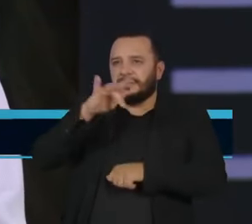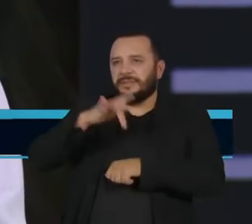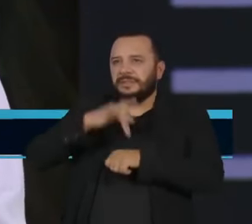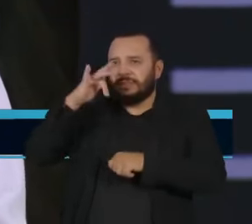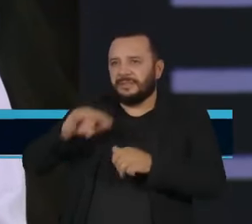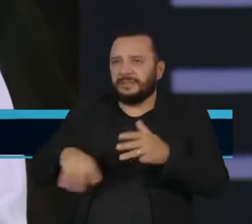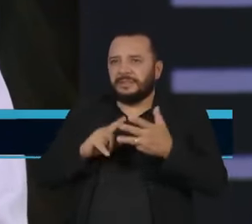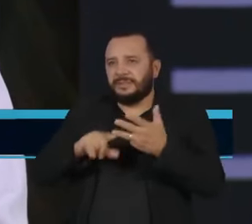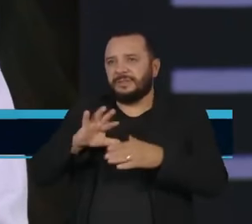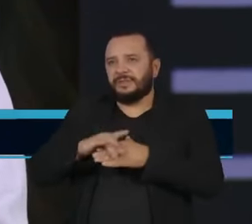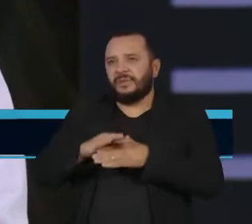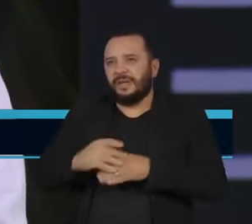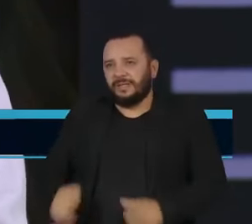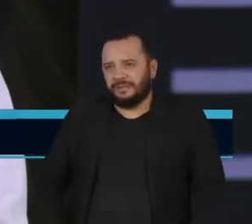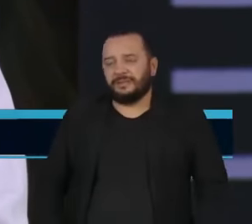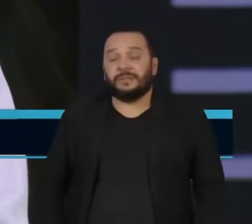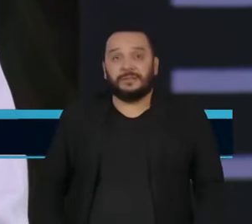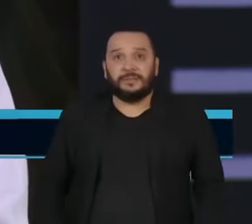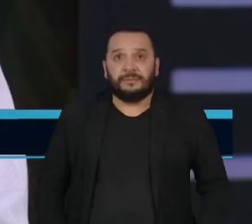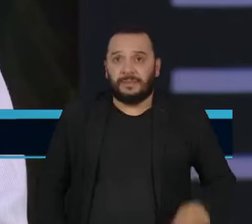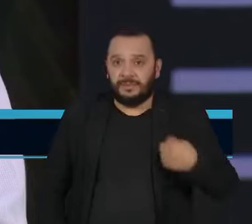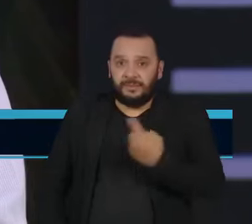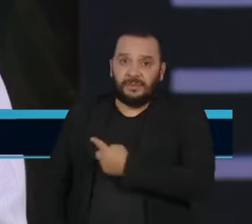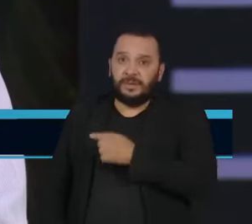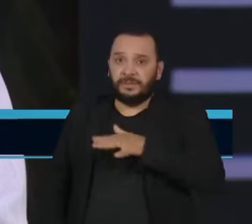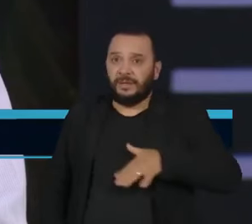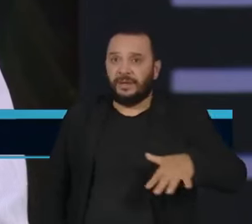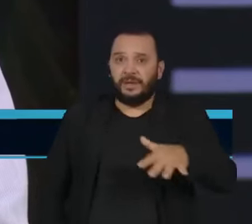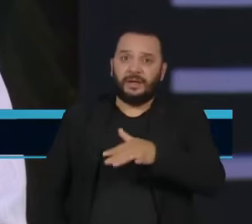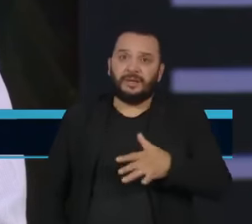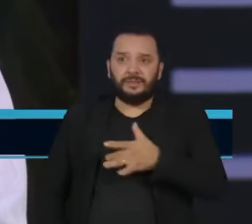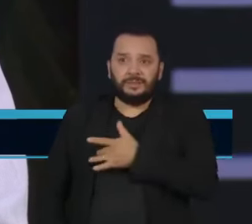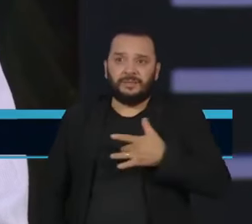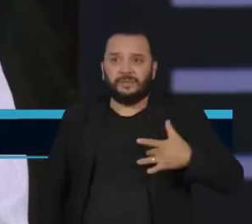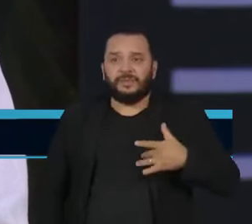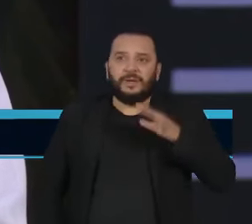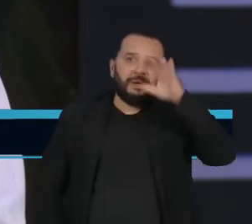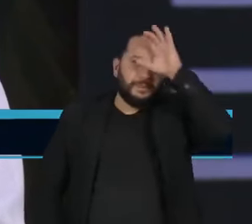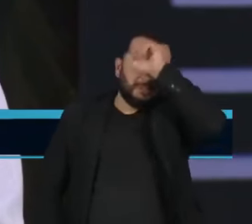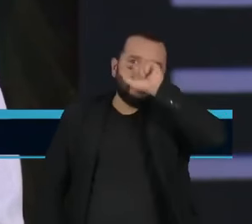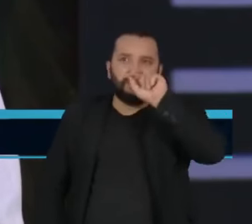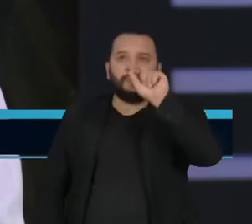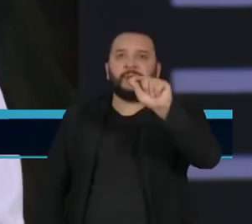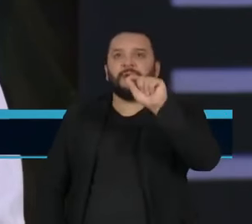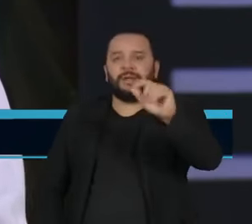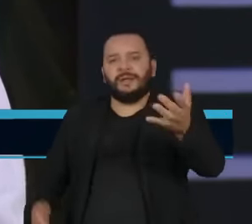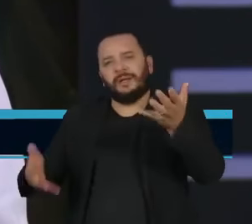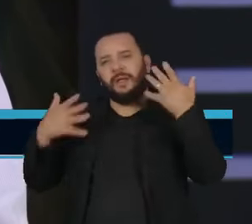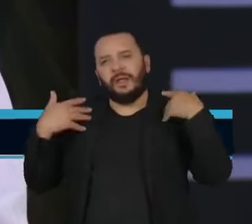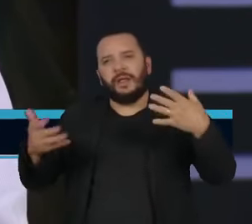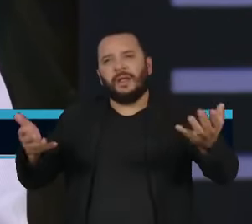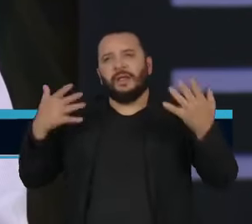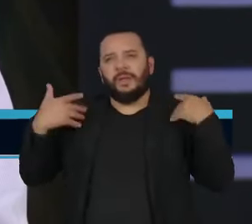gente está aprendendo, a gente, digo, medicina, é que diretamente o calor tem efeitos